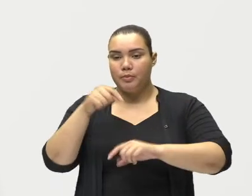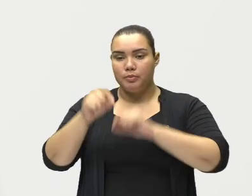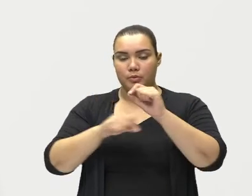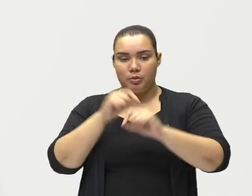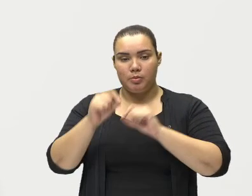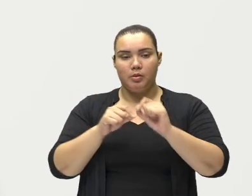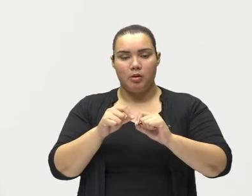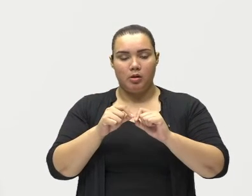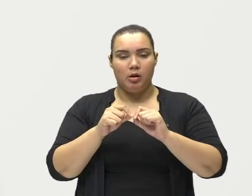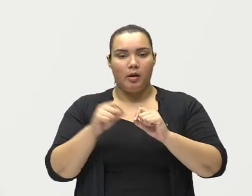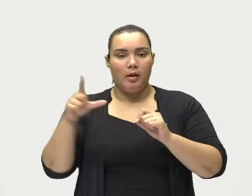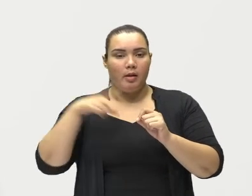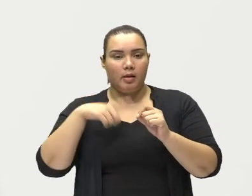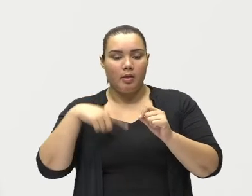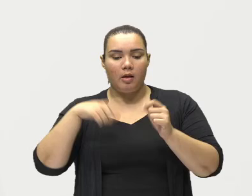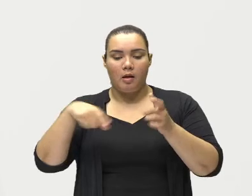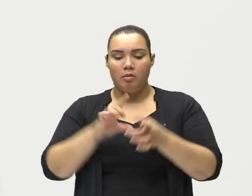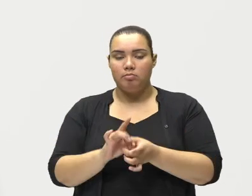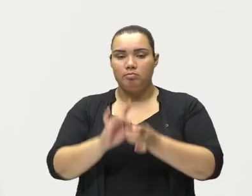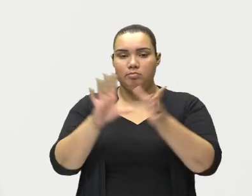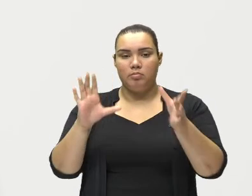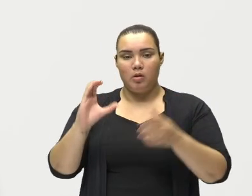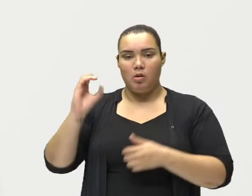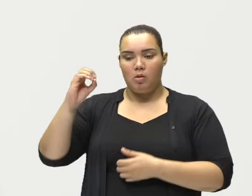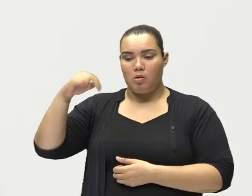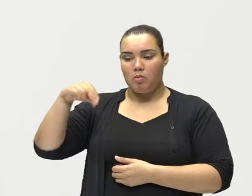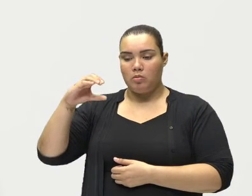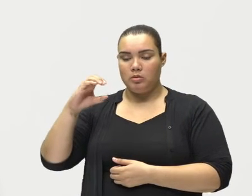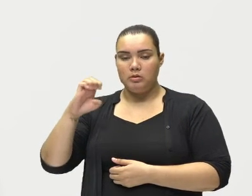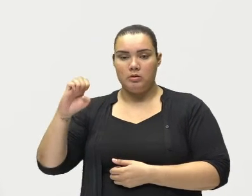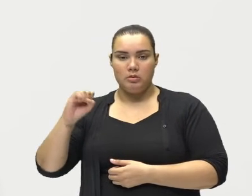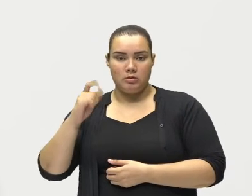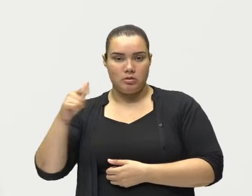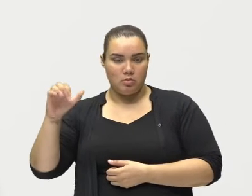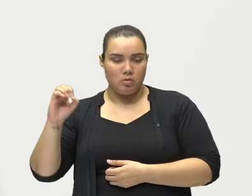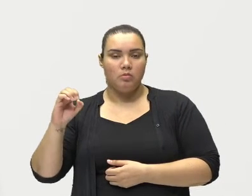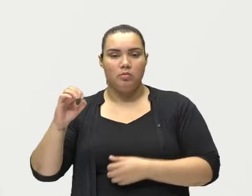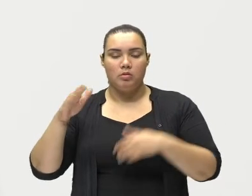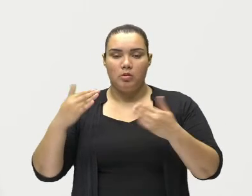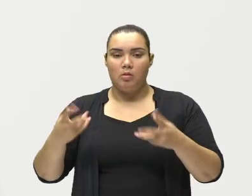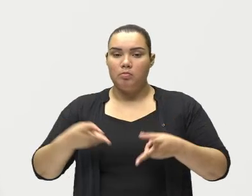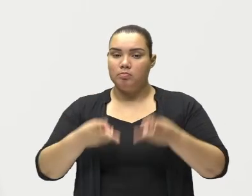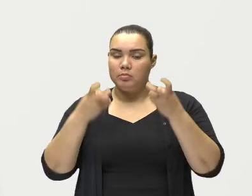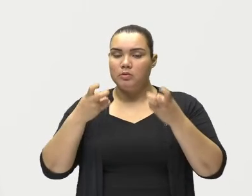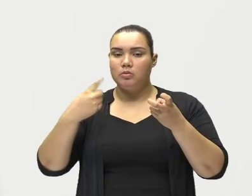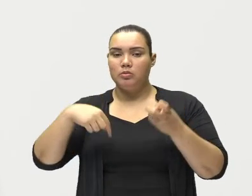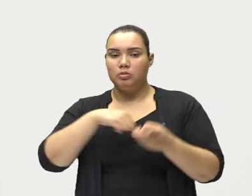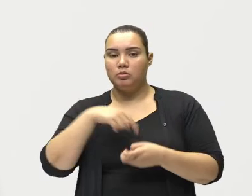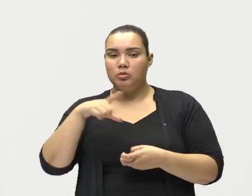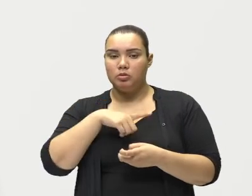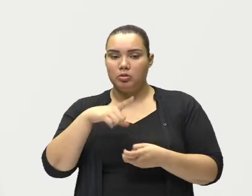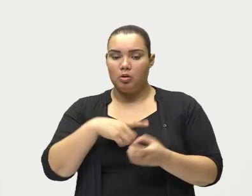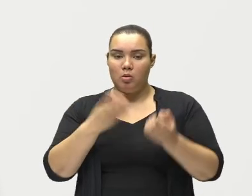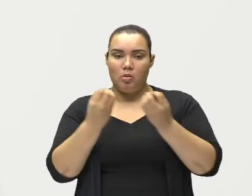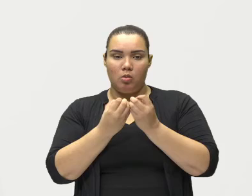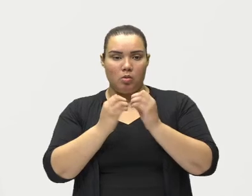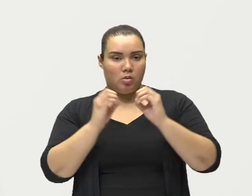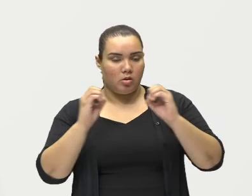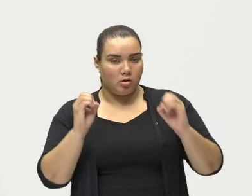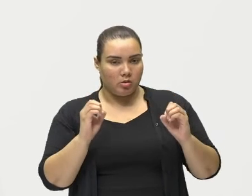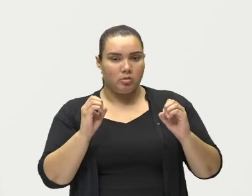de concessão. Ideia de concessão. Por isso que nós temos aqui uma